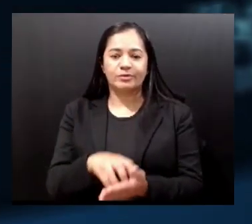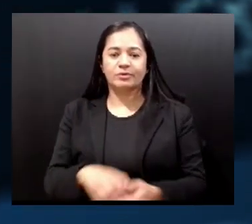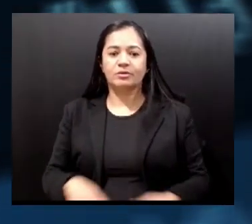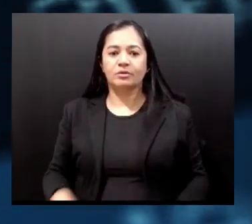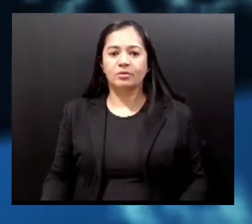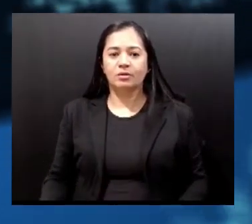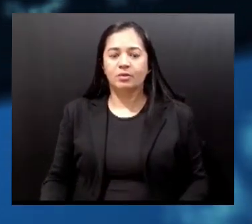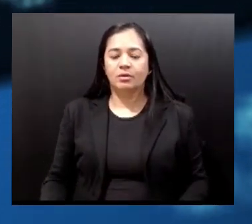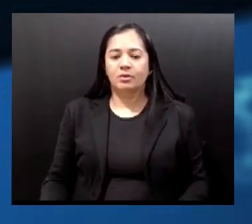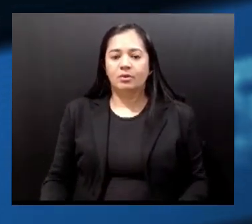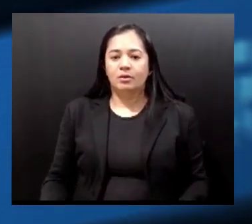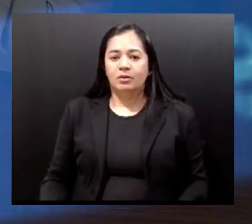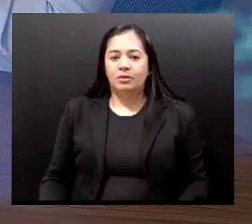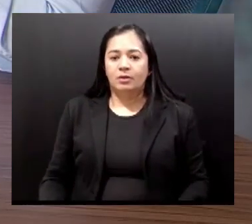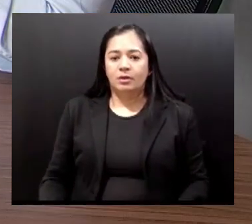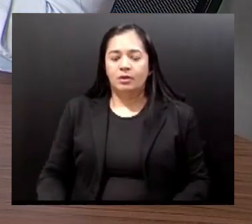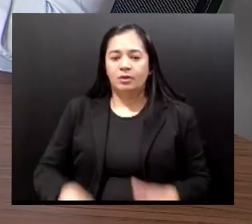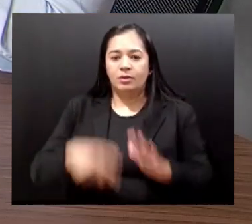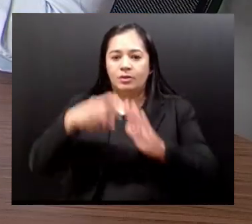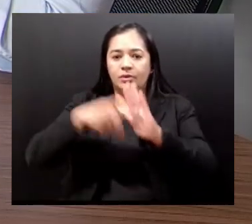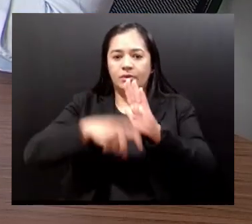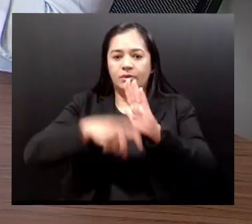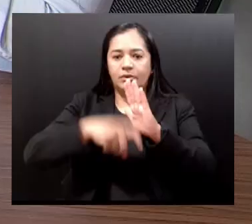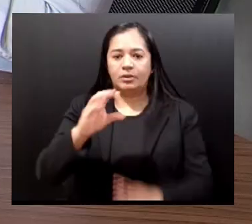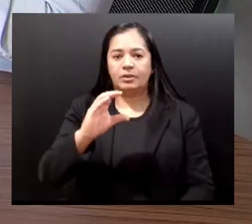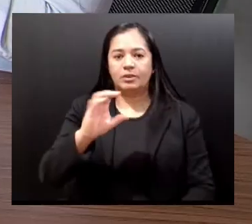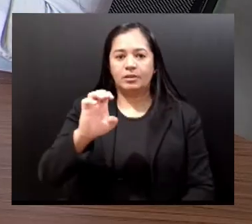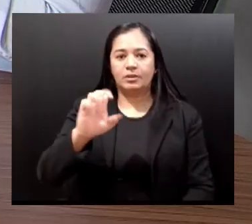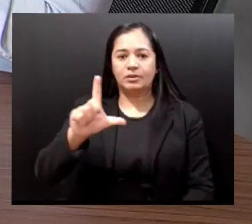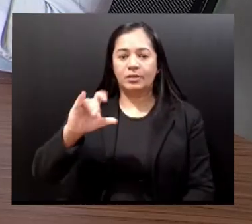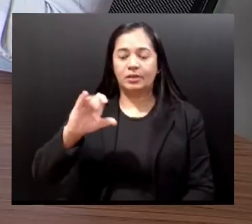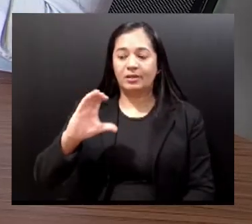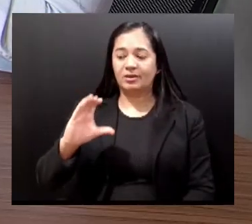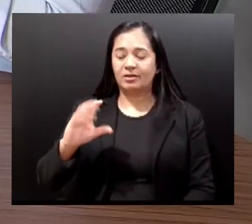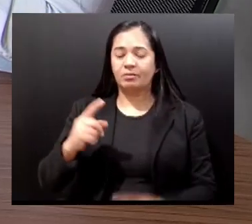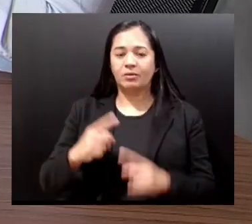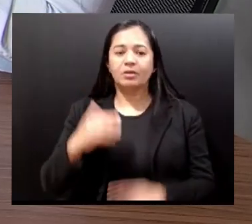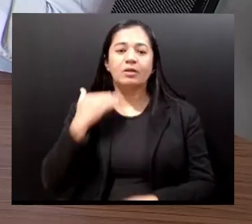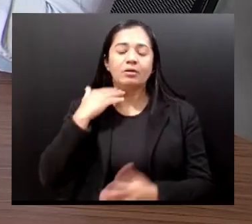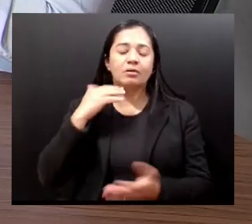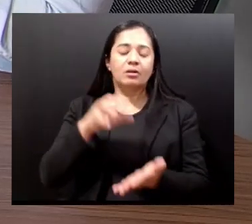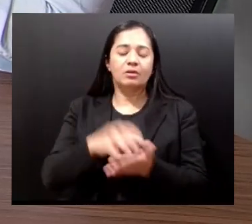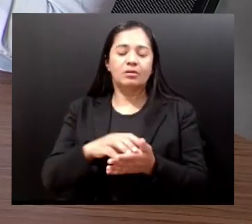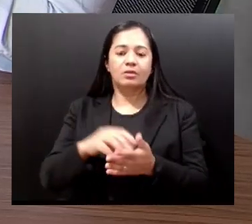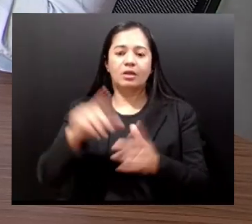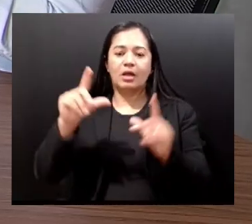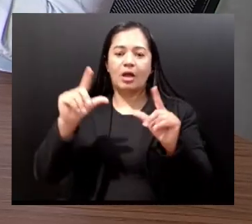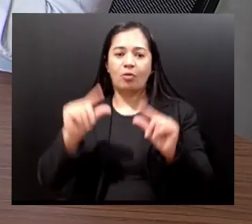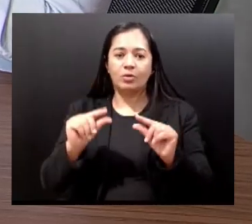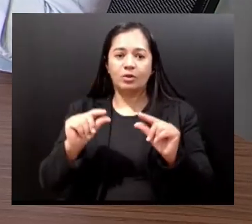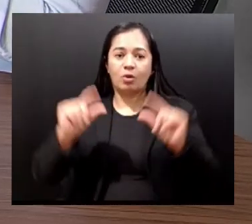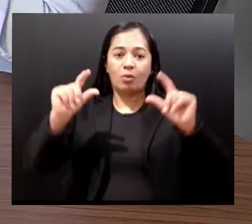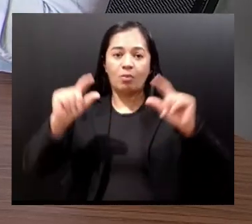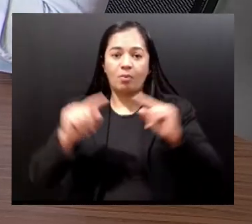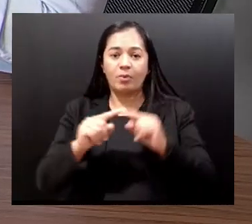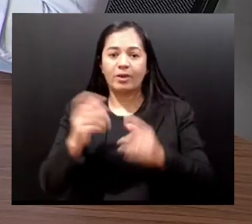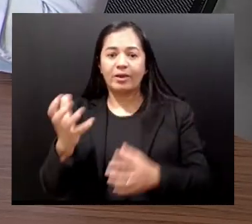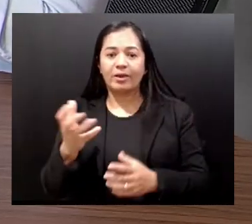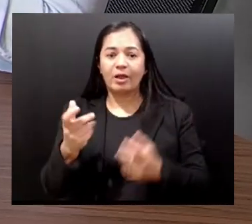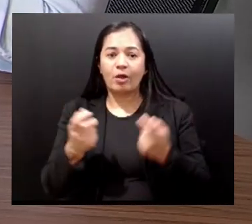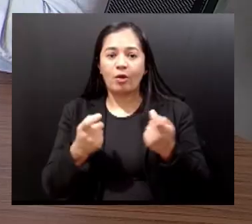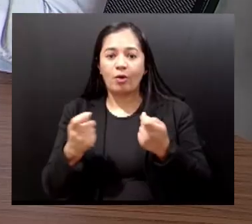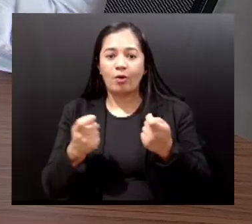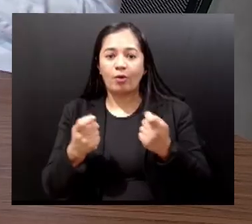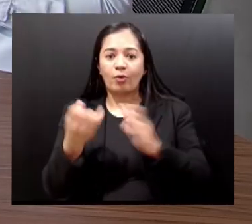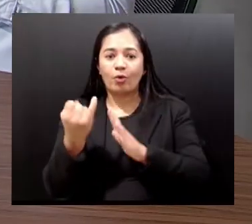muito importante. Por que o Banco Central ela aumenta ou baixa a taxa Selic? Porque ela quer controlar a inflação. Esse é o